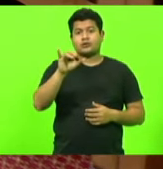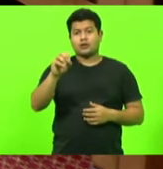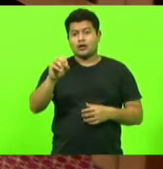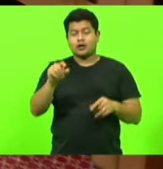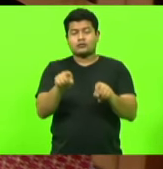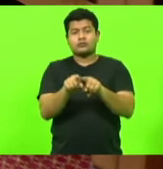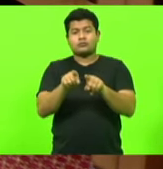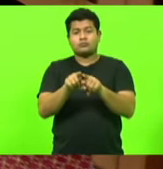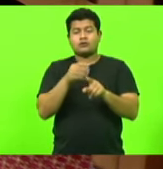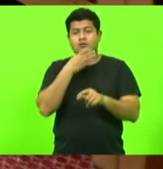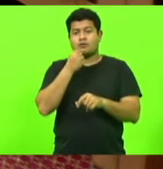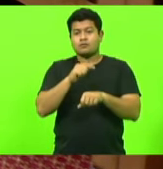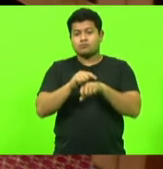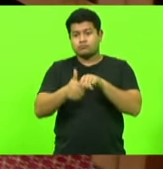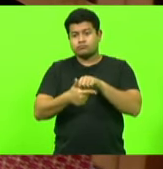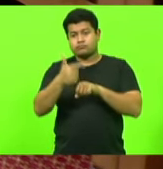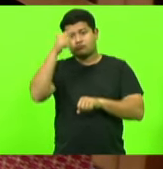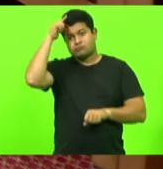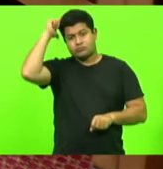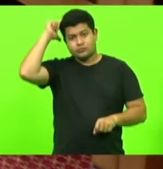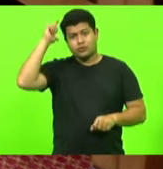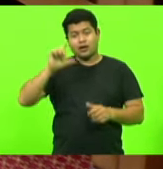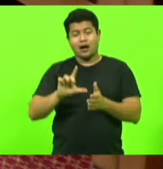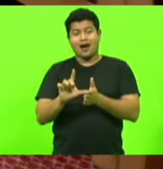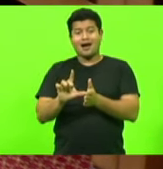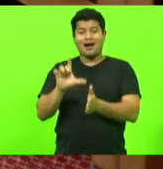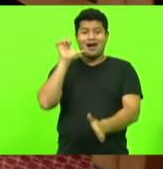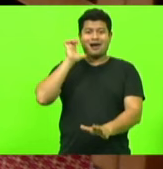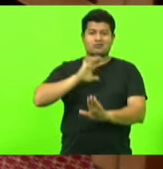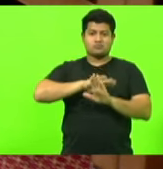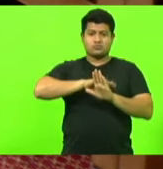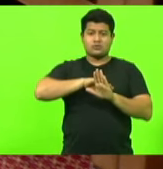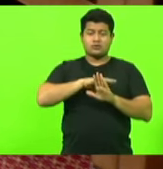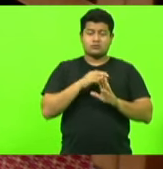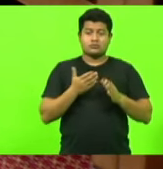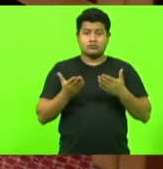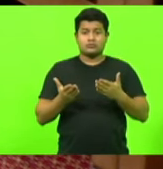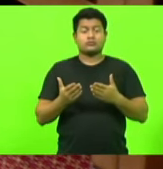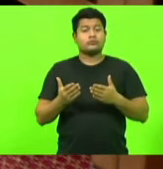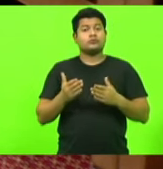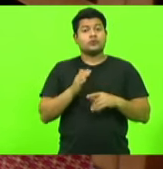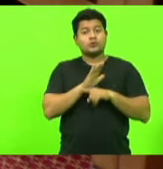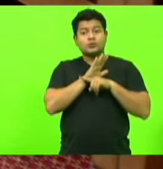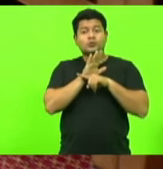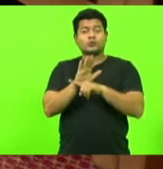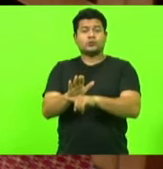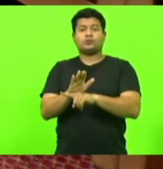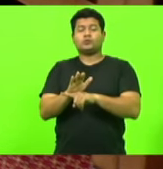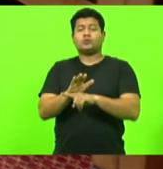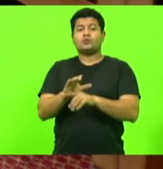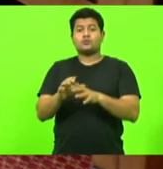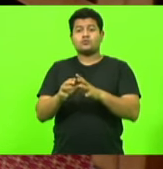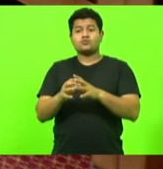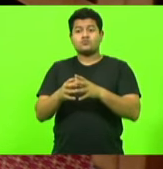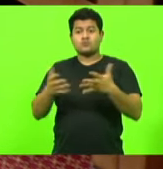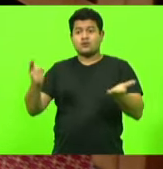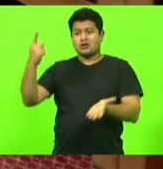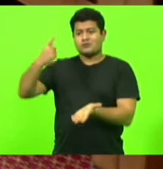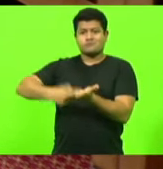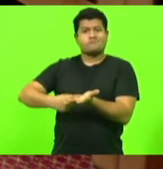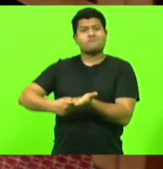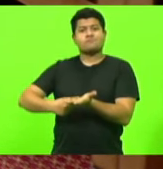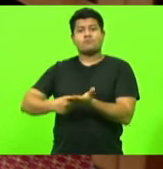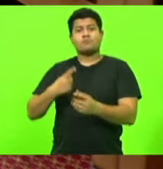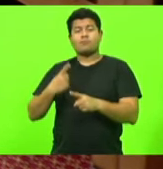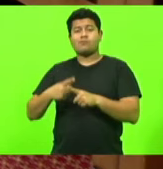Amin, antecipadamente nos bastidores, resultou num grande acordo, porque estava numa situação que